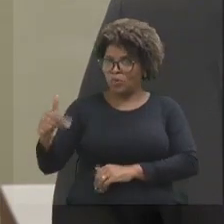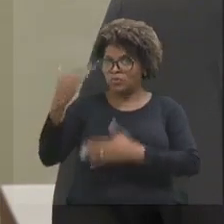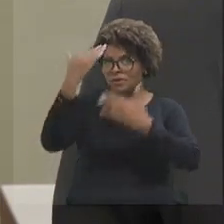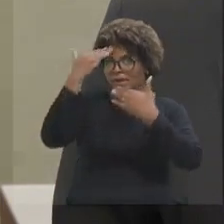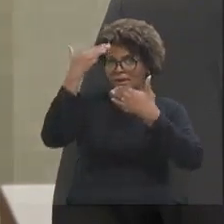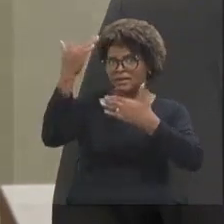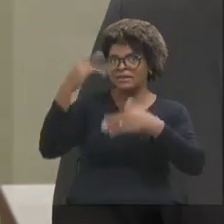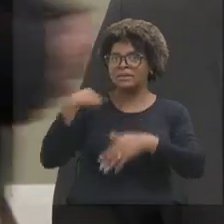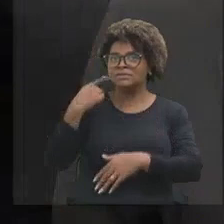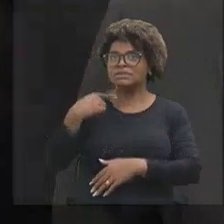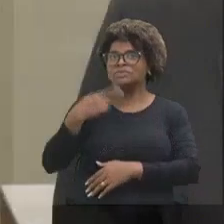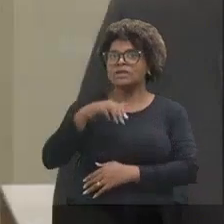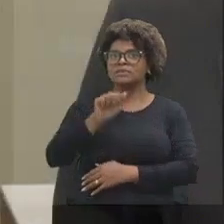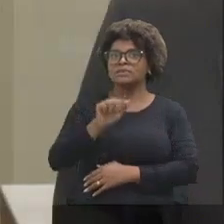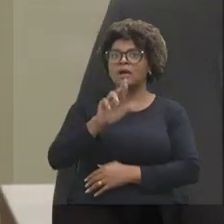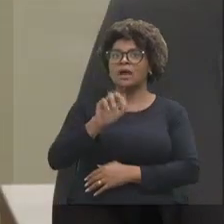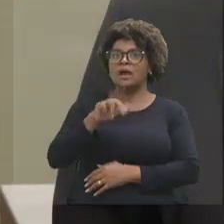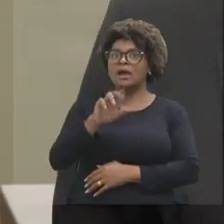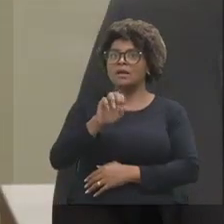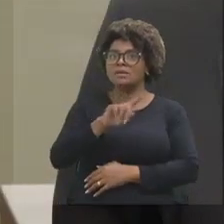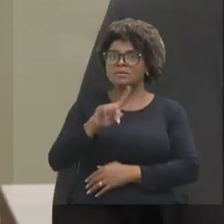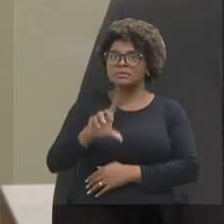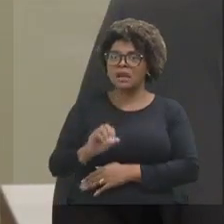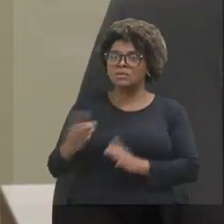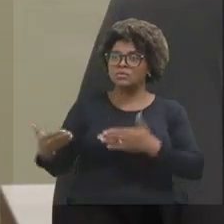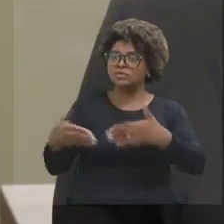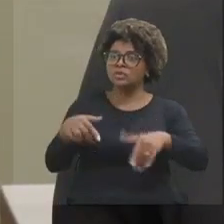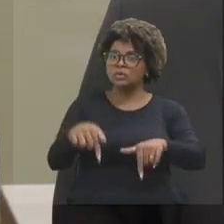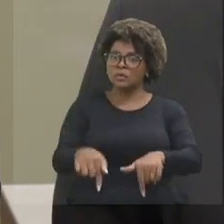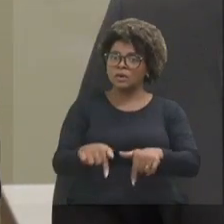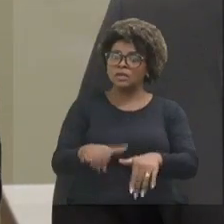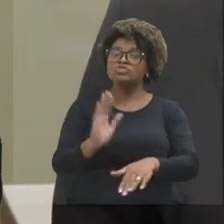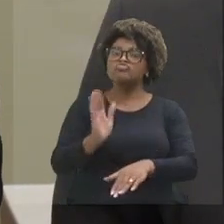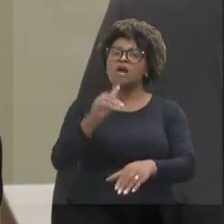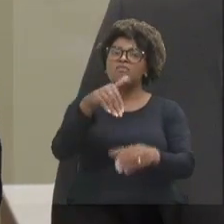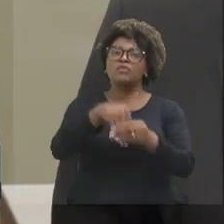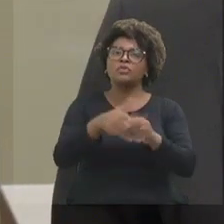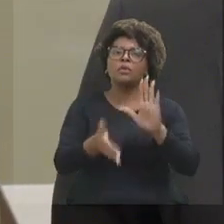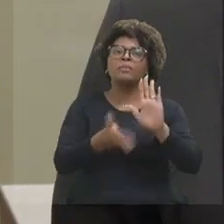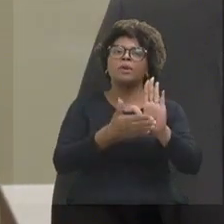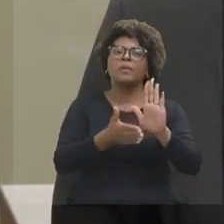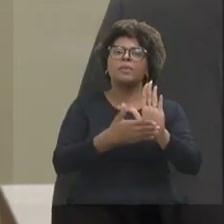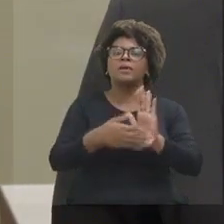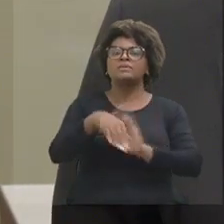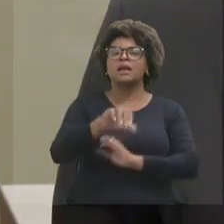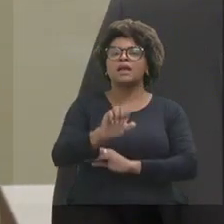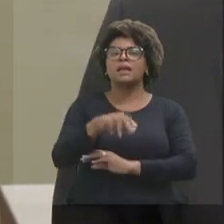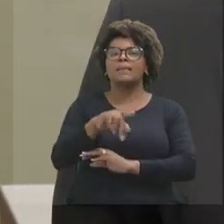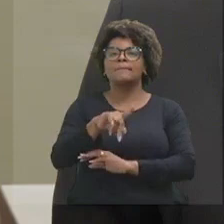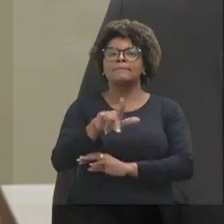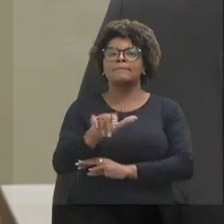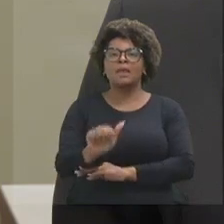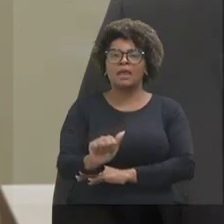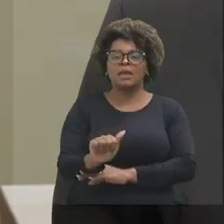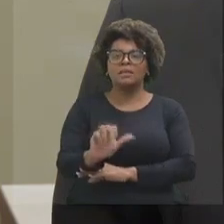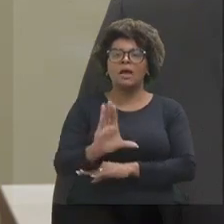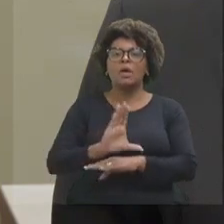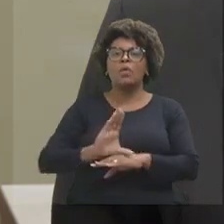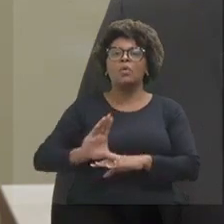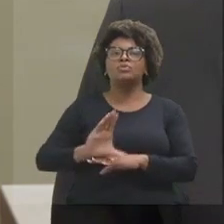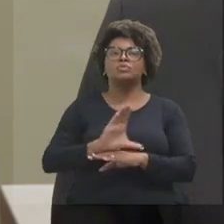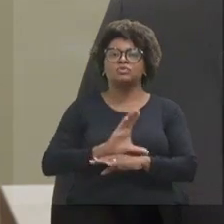Deputado Arnaldo que chegou aqui agora que já votou uma proposta de emenda constitucional que nós fizemos que é de